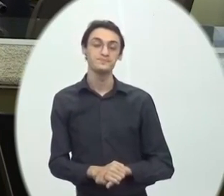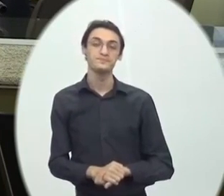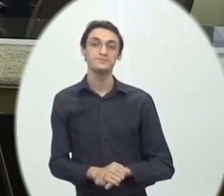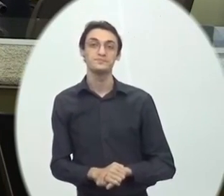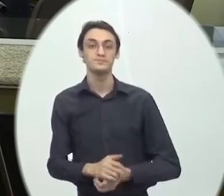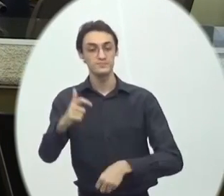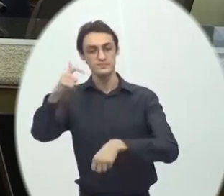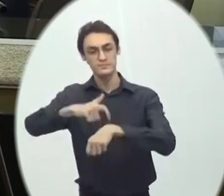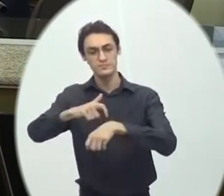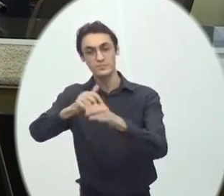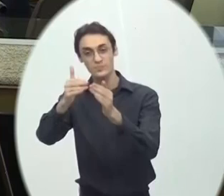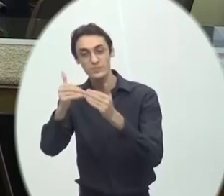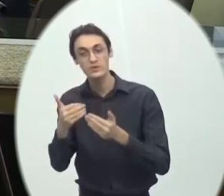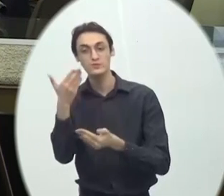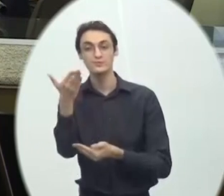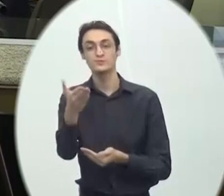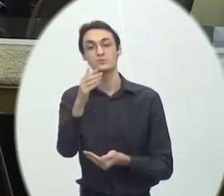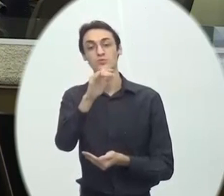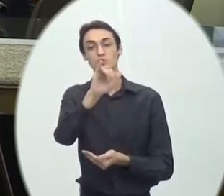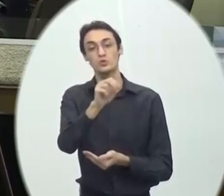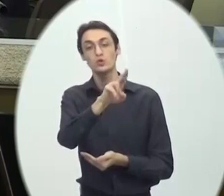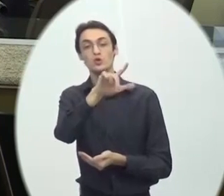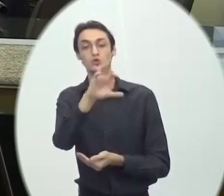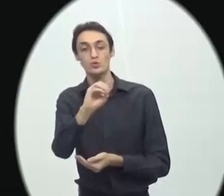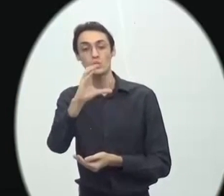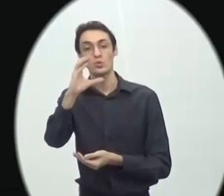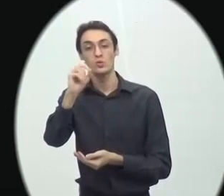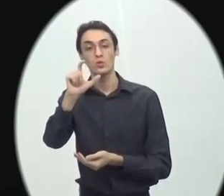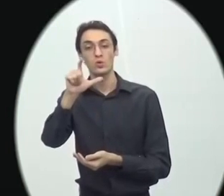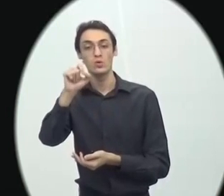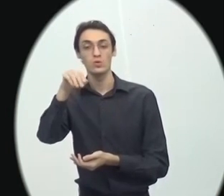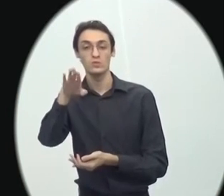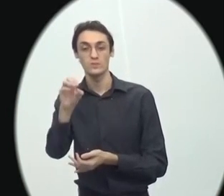Questão de ordem, senhor presidente. Questão de ordem cedida ao vereador Júlio Colombo.